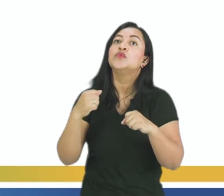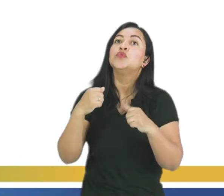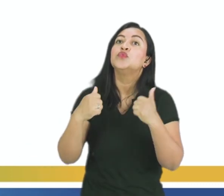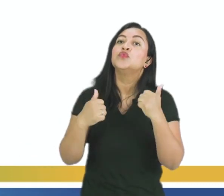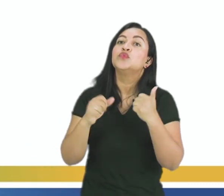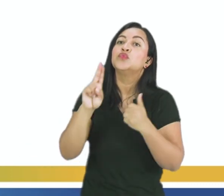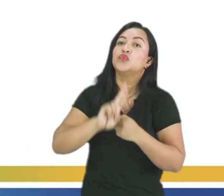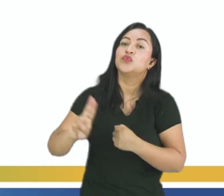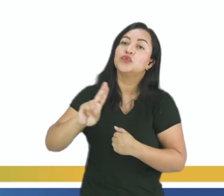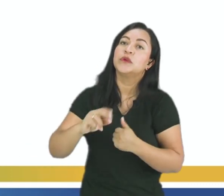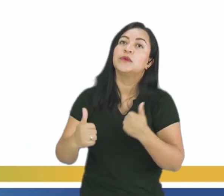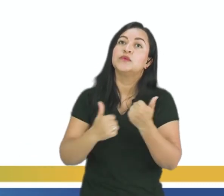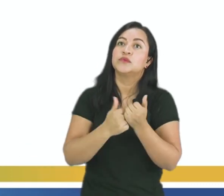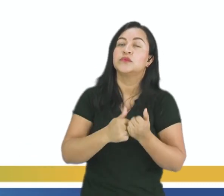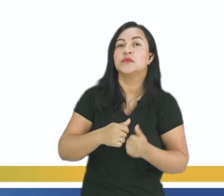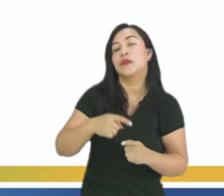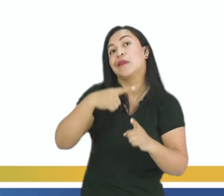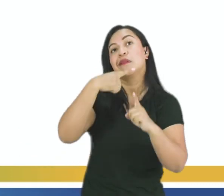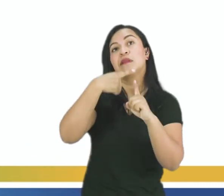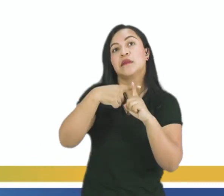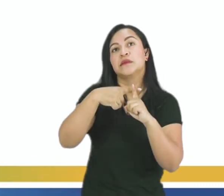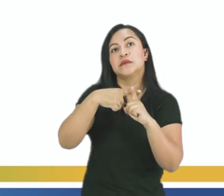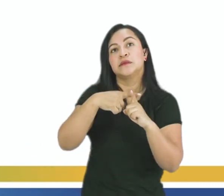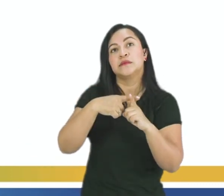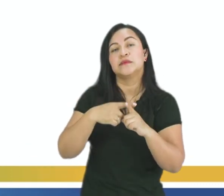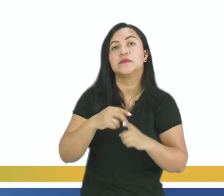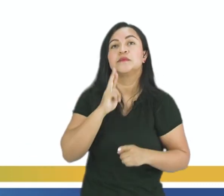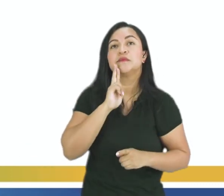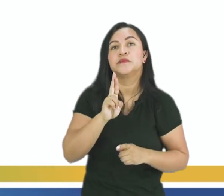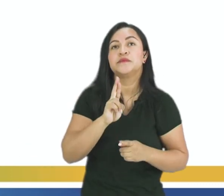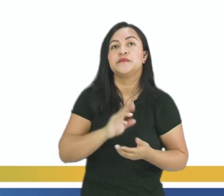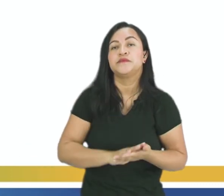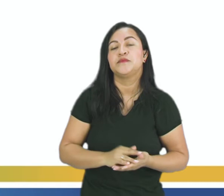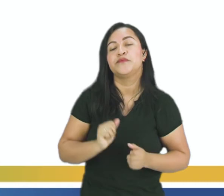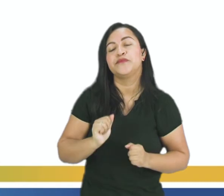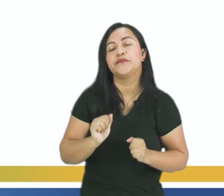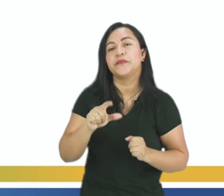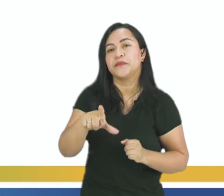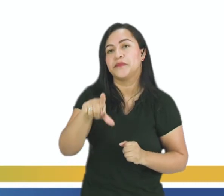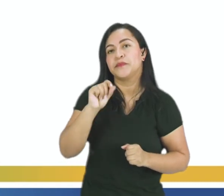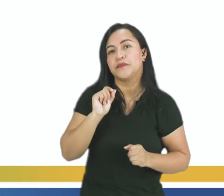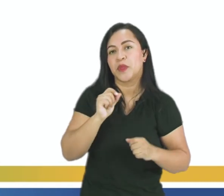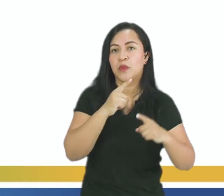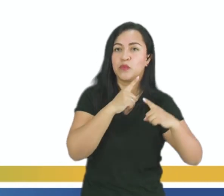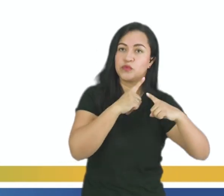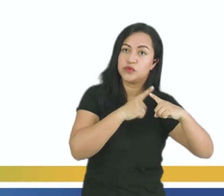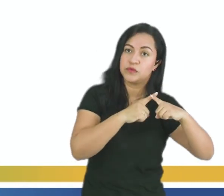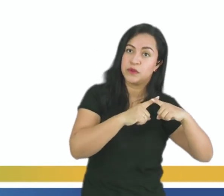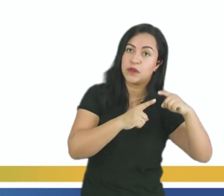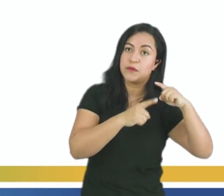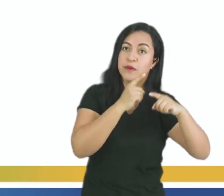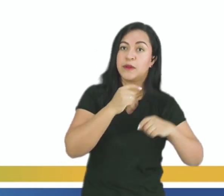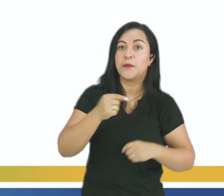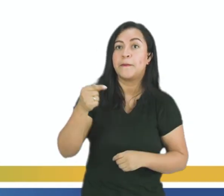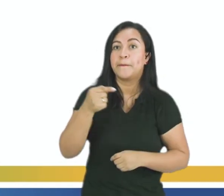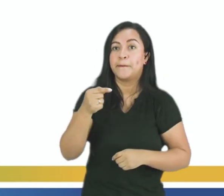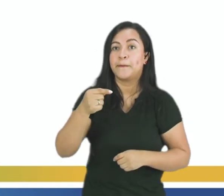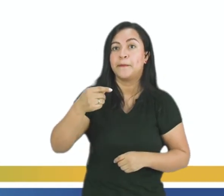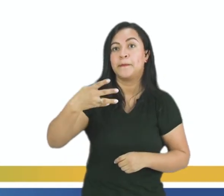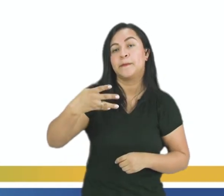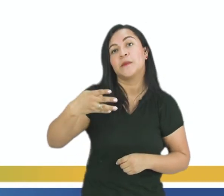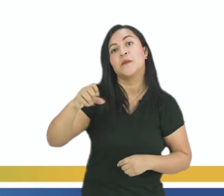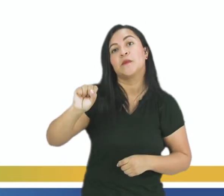resolver esse sistema aqui. Então, você pode escolher aí, né, multiplicar a primeira equação por menos 4S, que aí